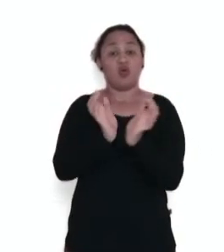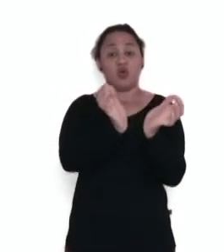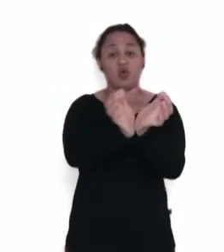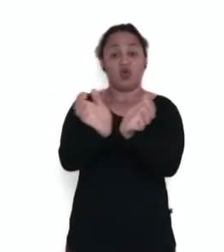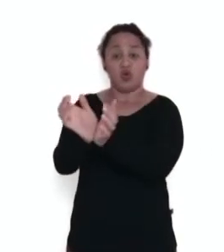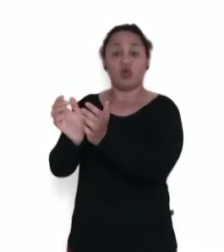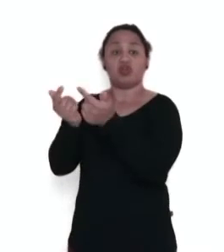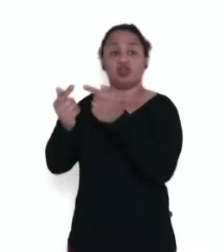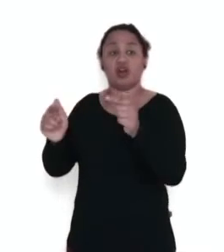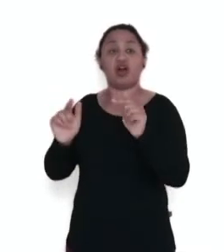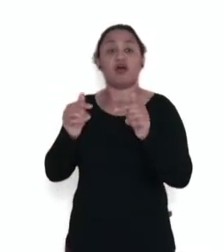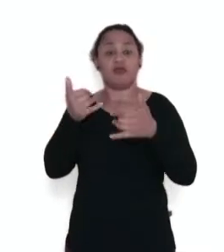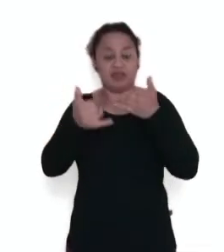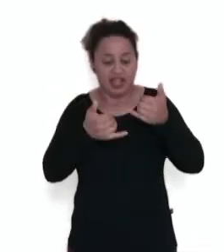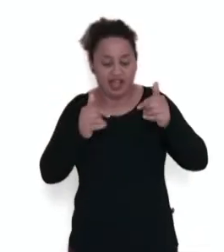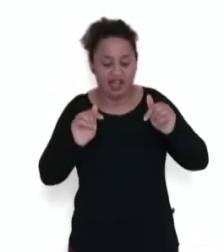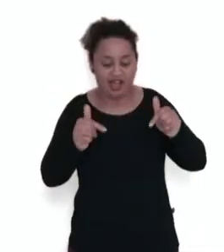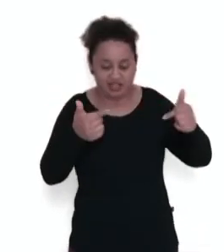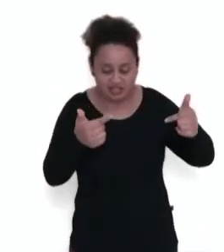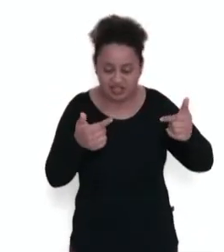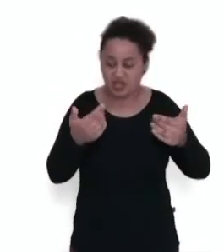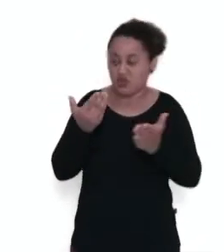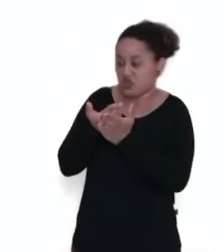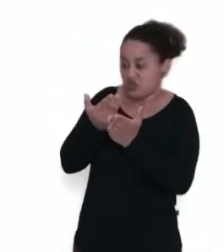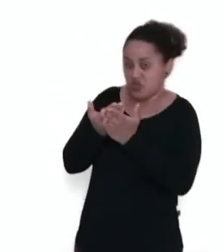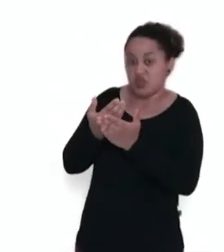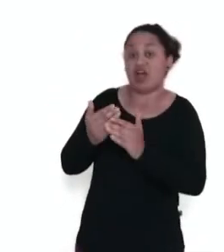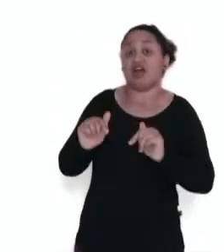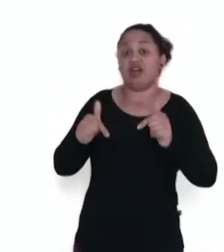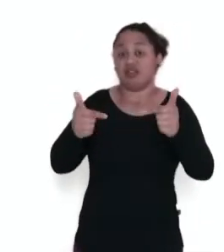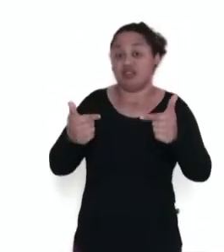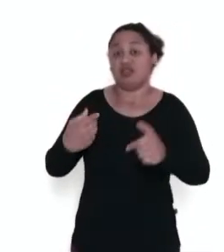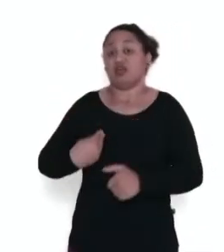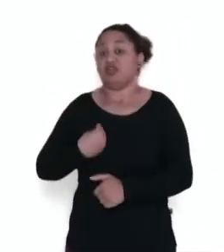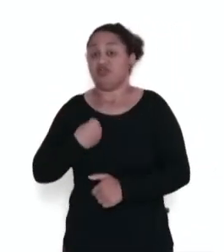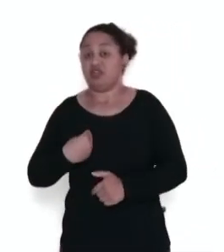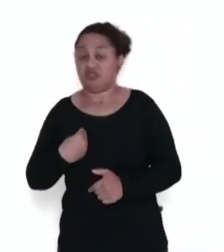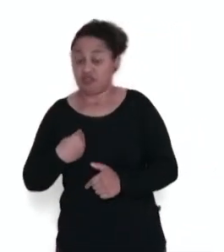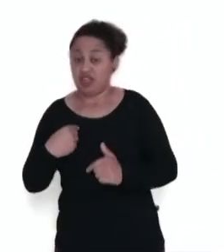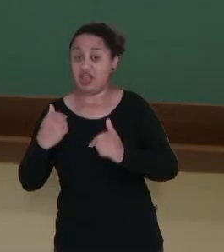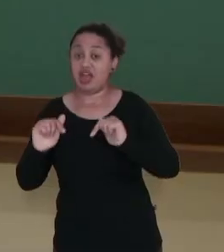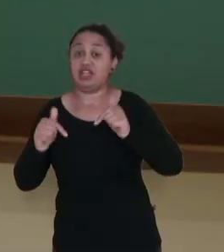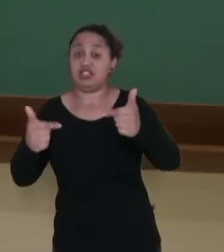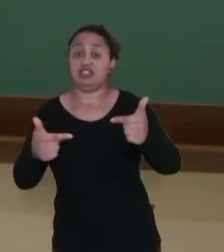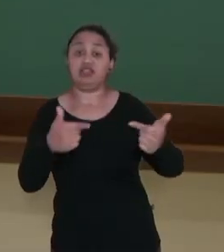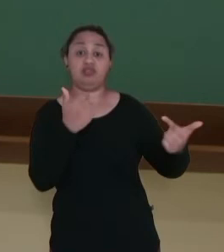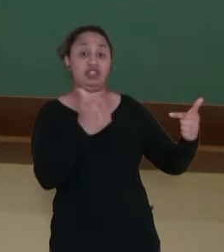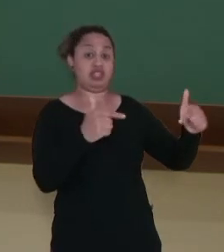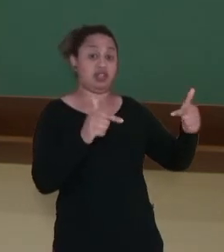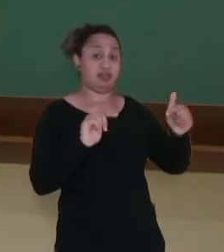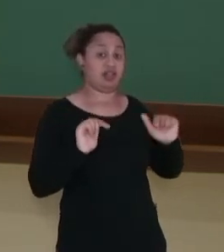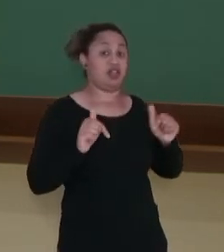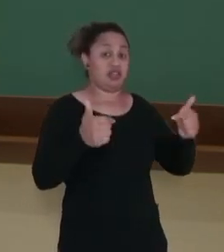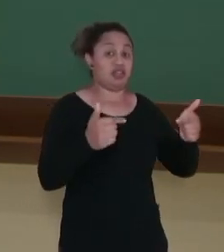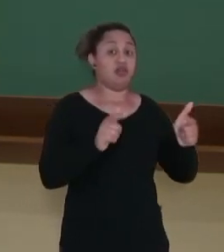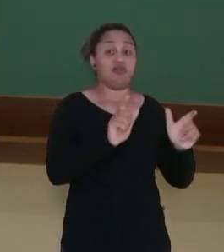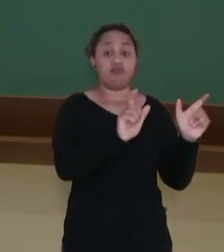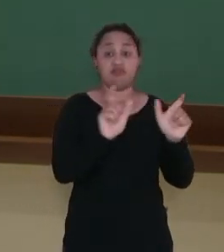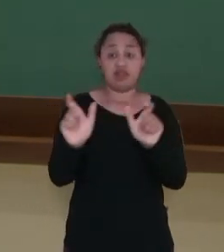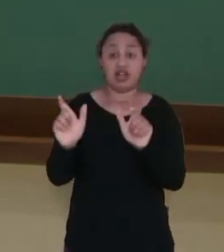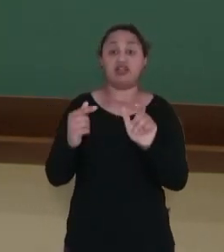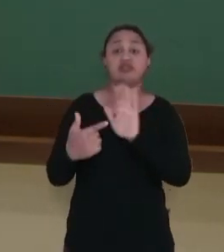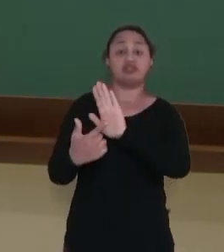Brincar, olha, uma ação. Estudar, viver, trabalhar, só quando crescer. Então, são palavras que expressam ação. Na